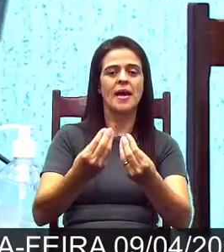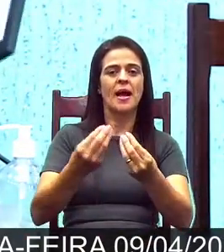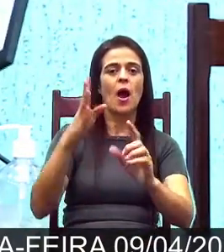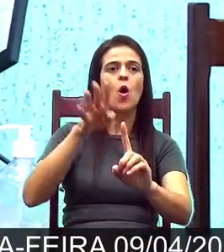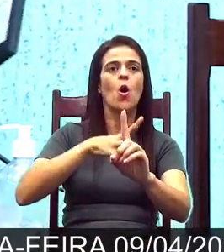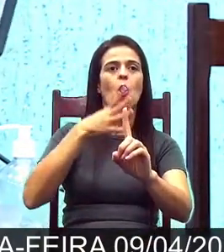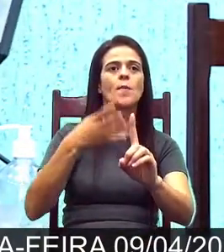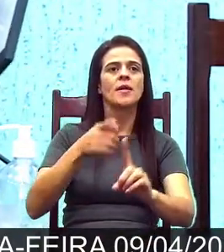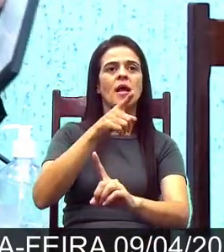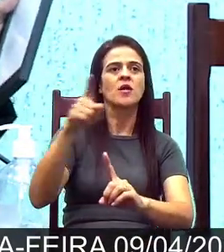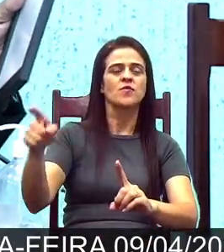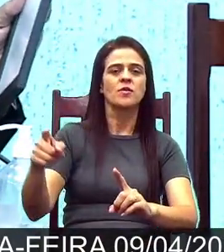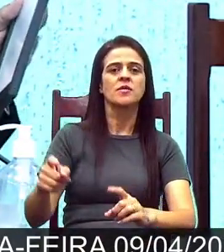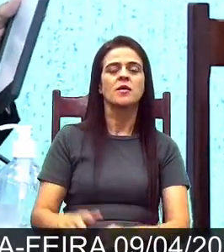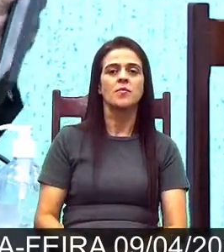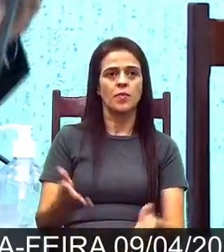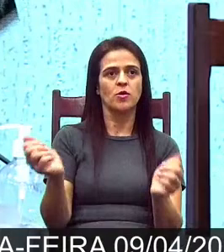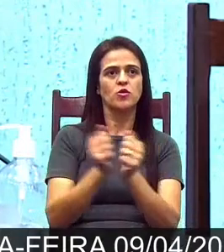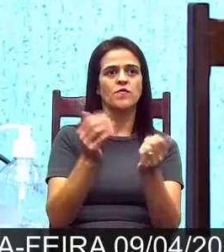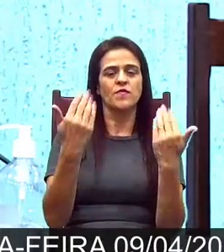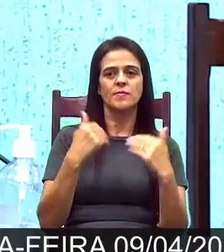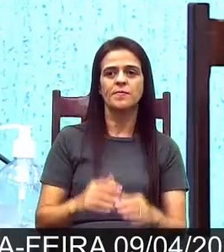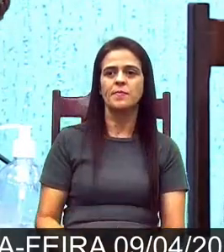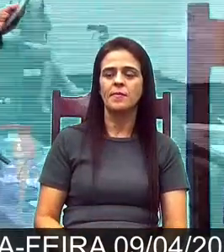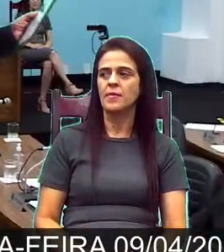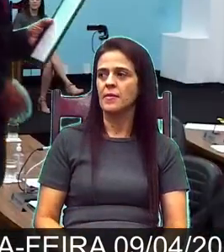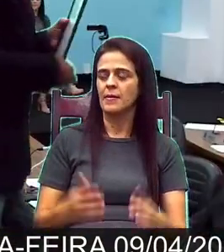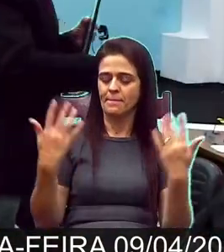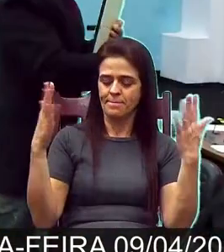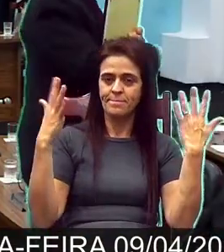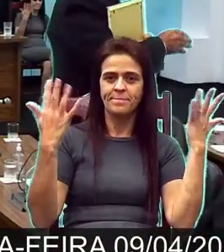merecida de vocês. Pode vir aqui.